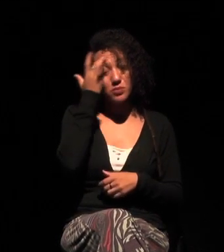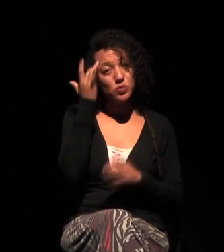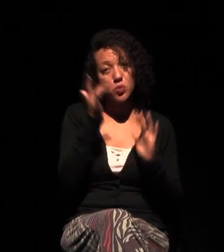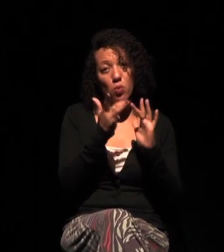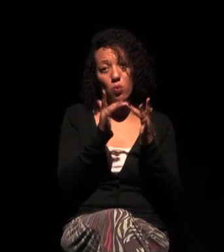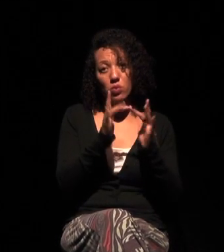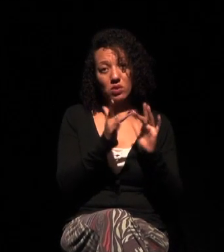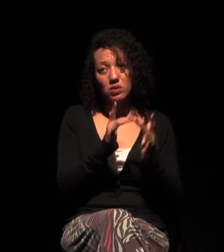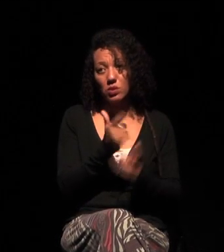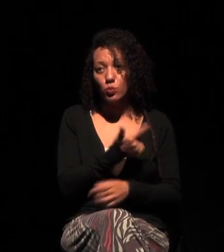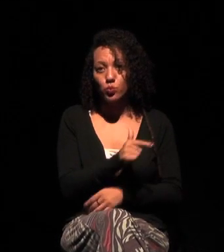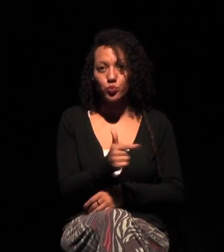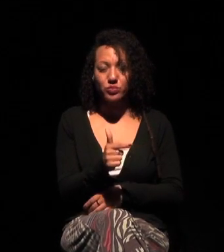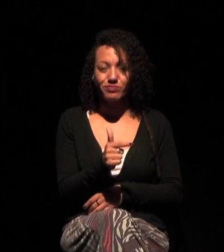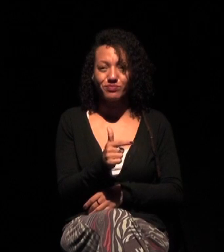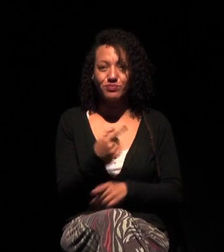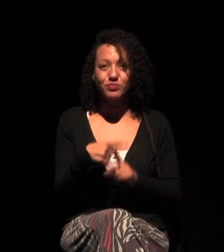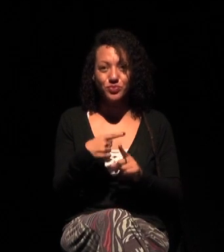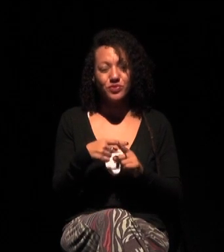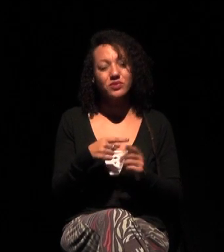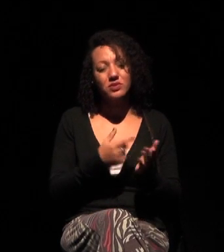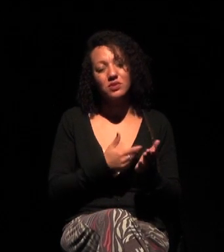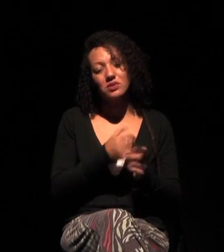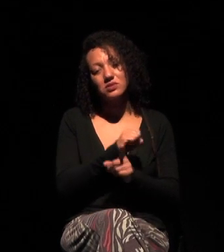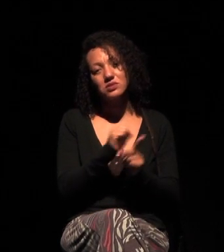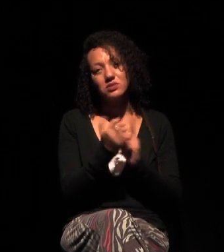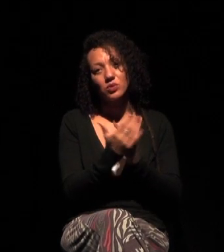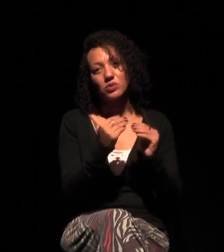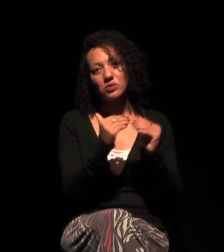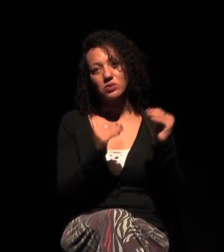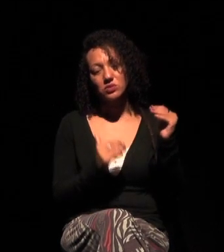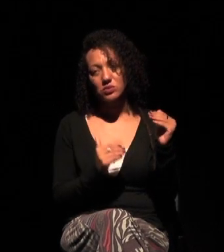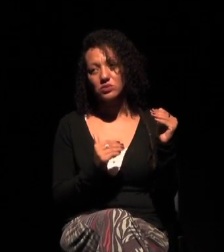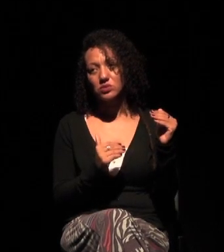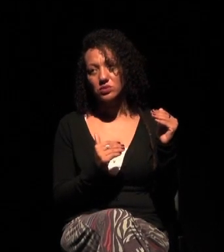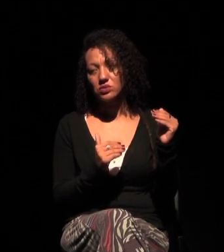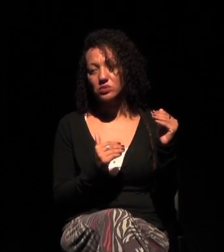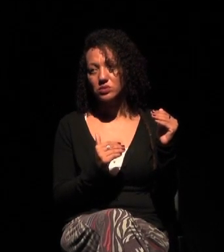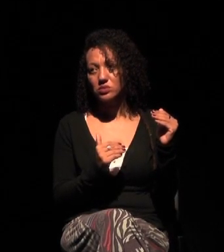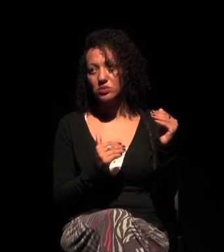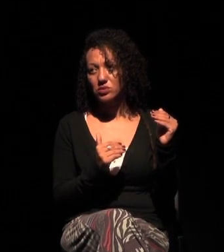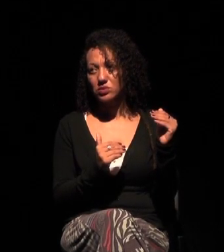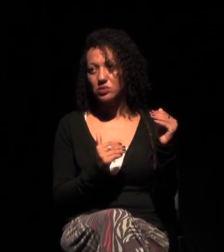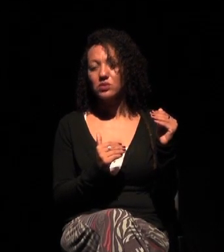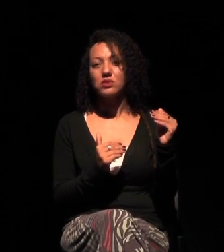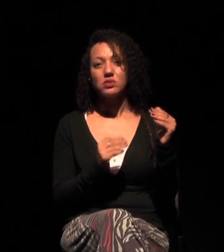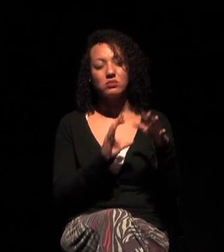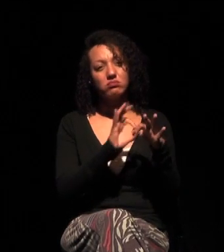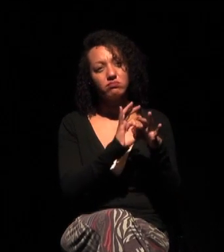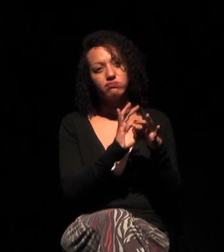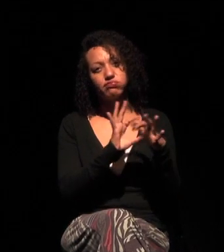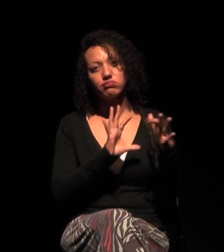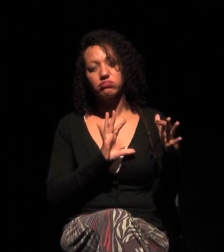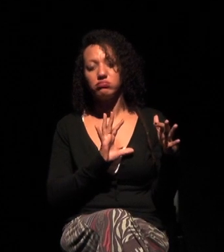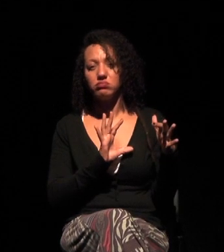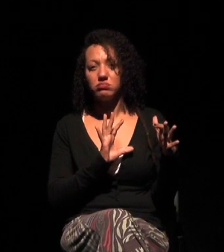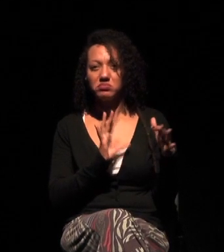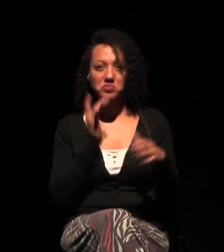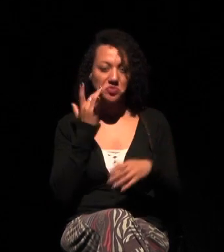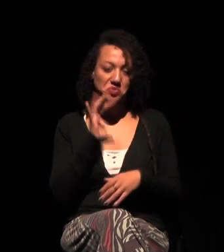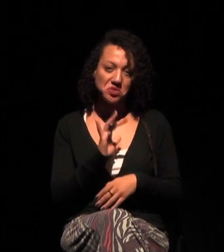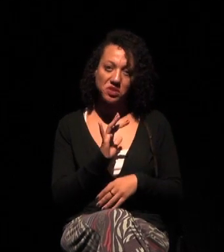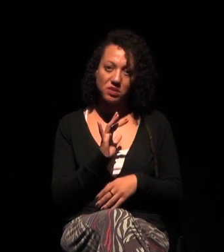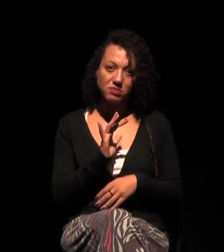conectado por que os novos de contatos sociais enfim os derrotados do dos conexão não sei se